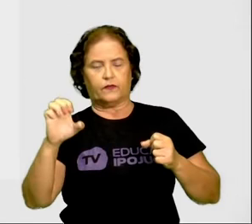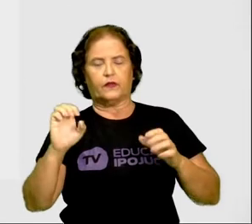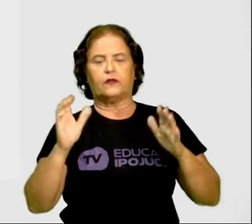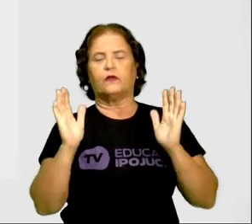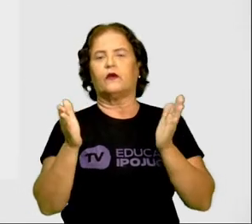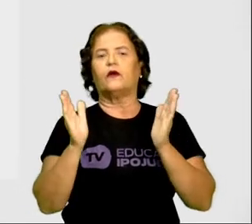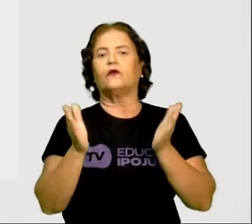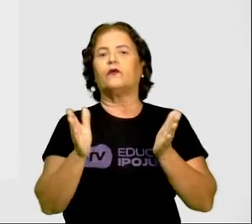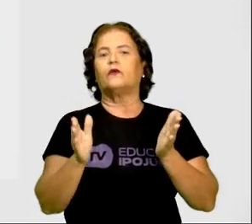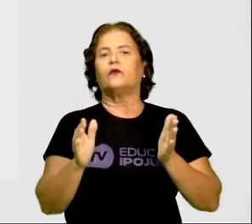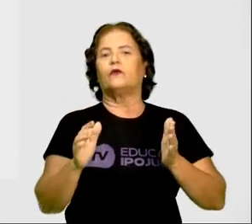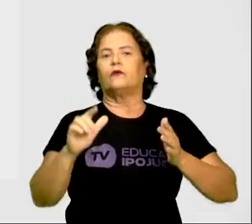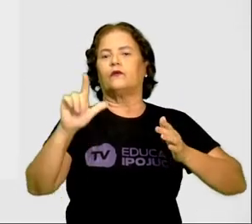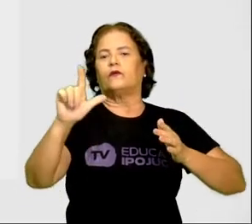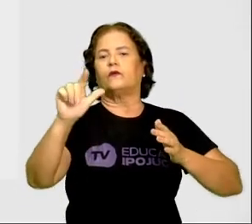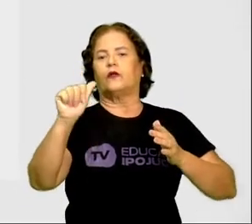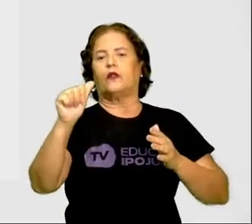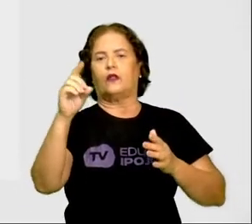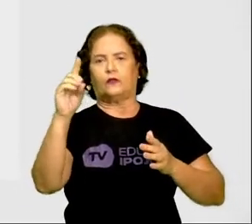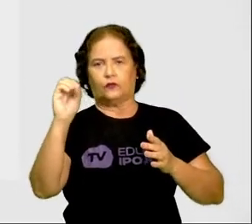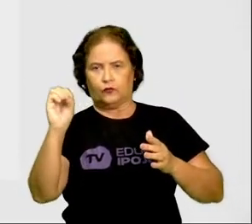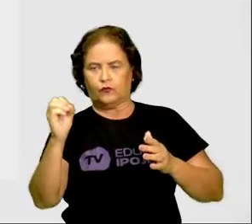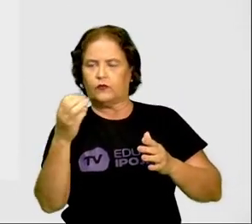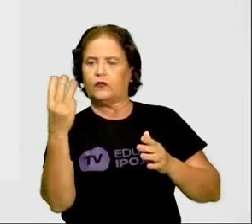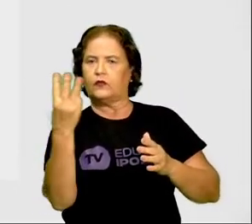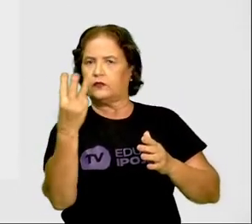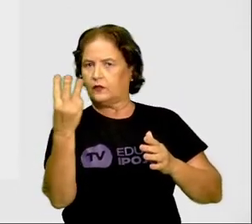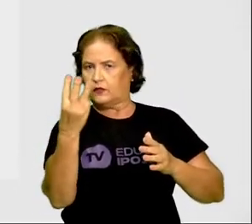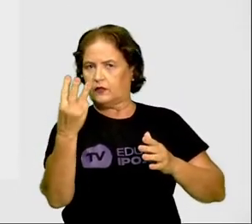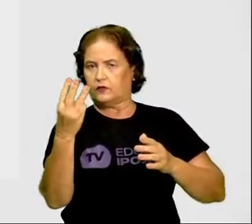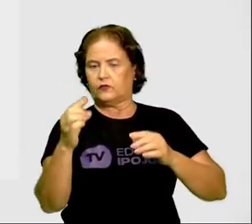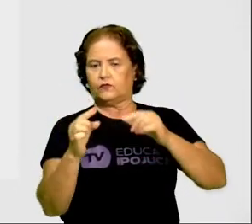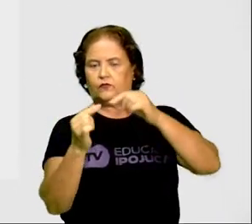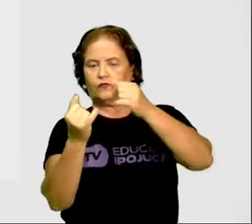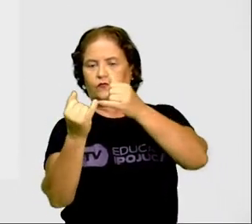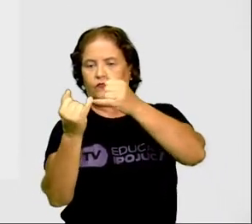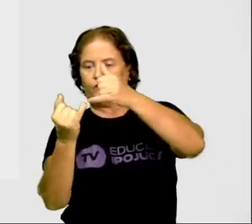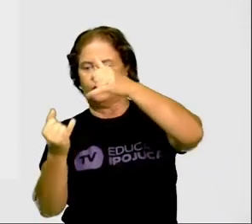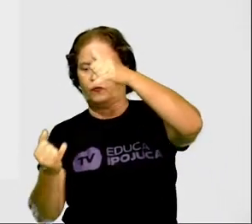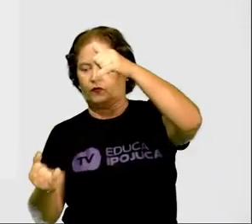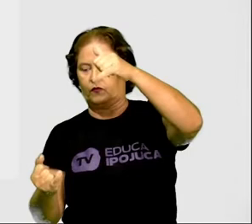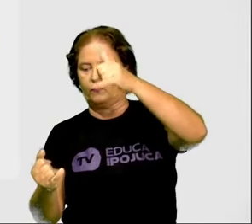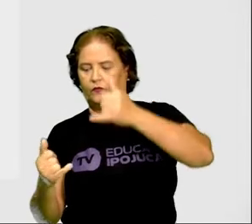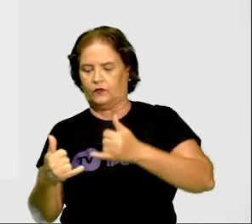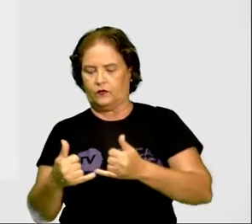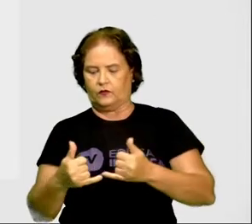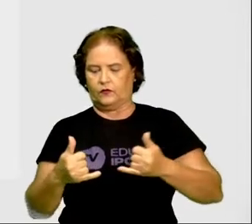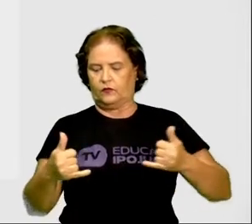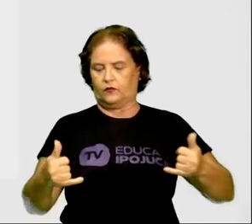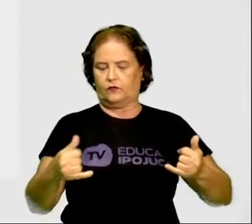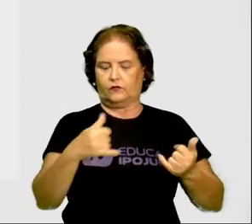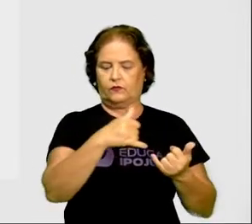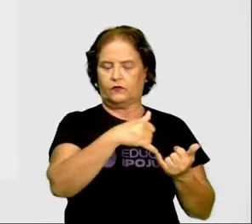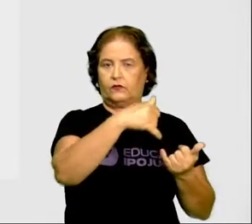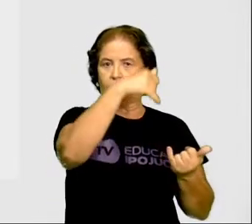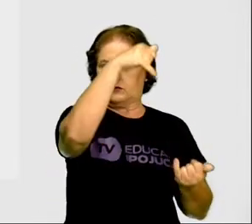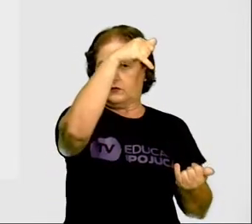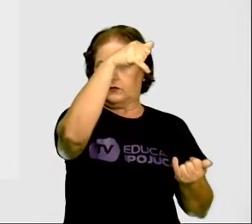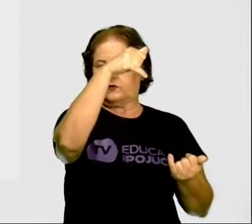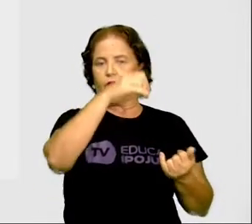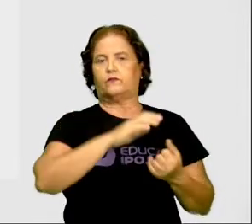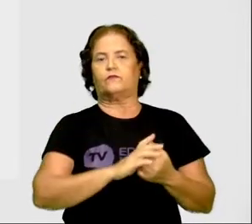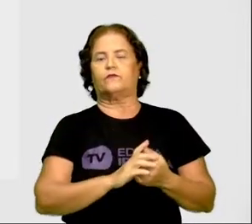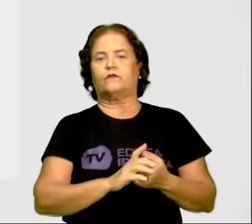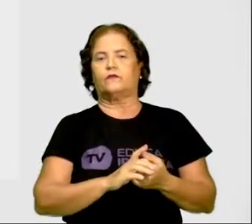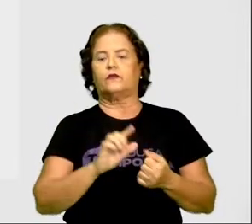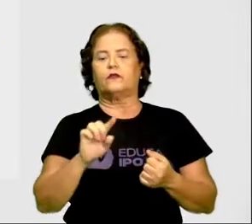triângulo? Ele tem 3 lados, 3 retas. 1, 2, 3.